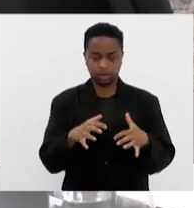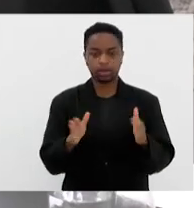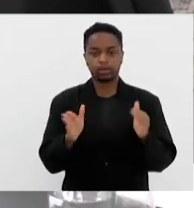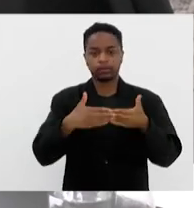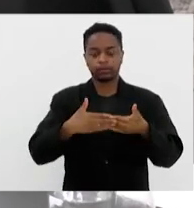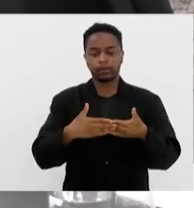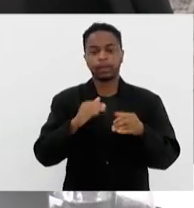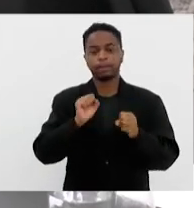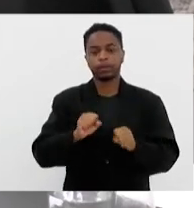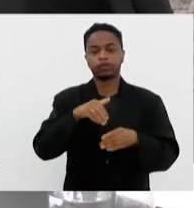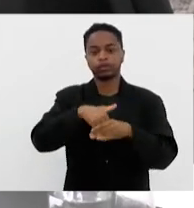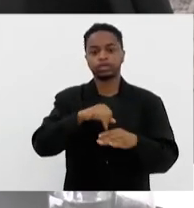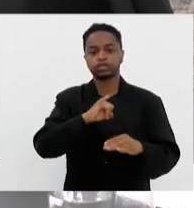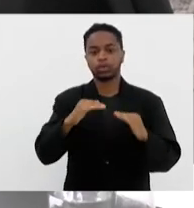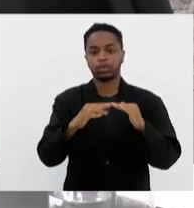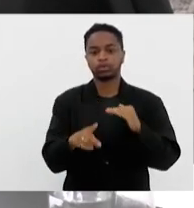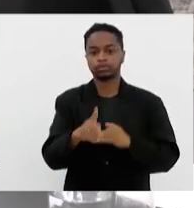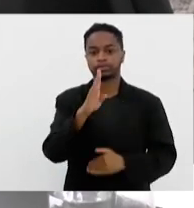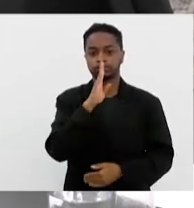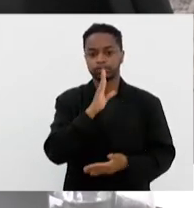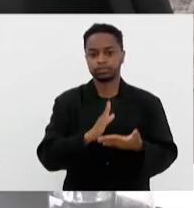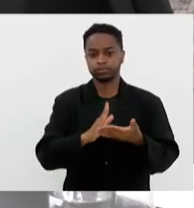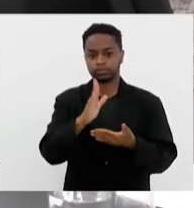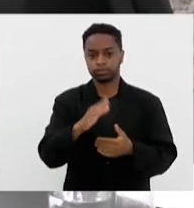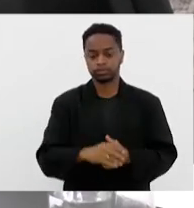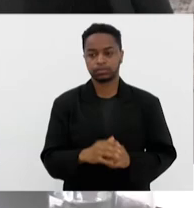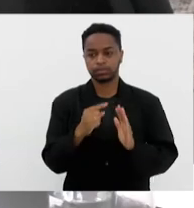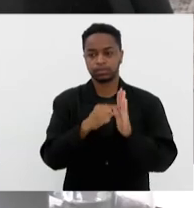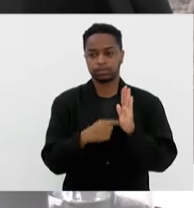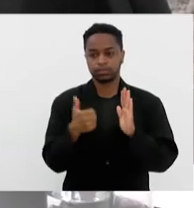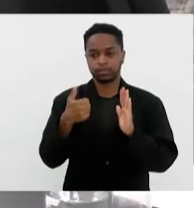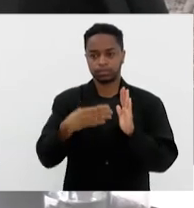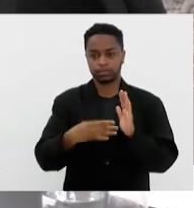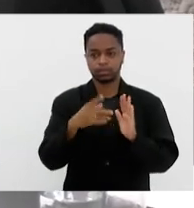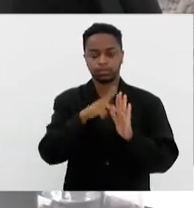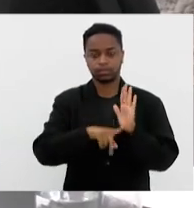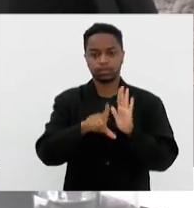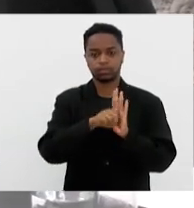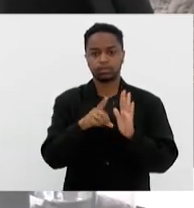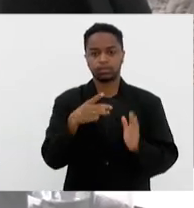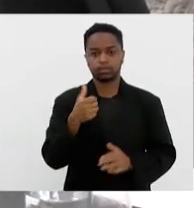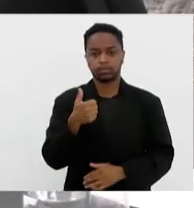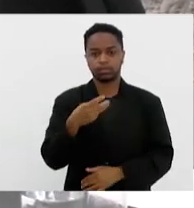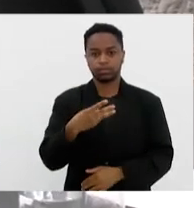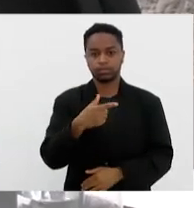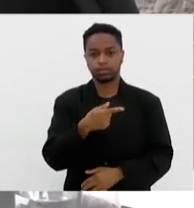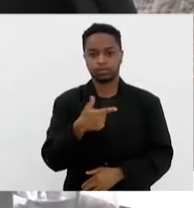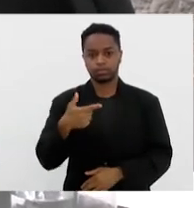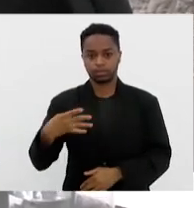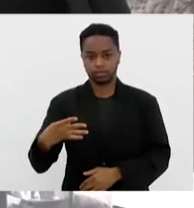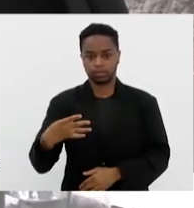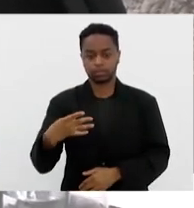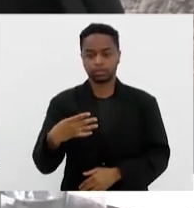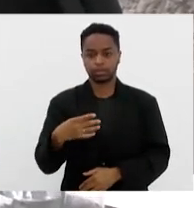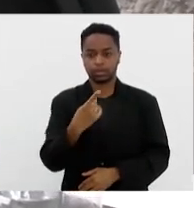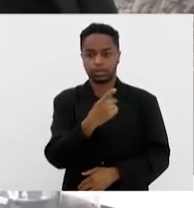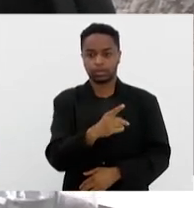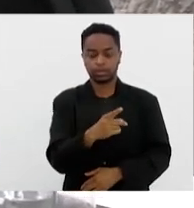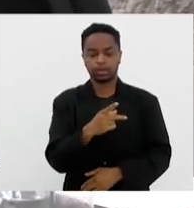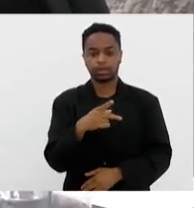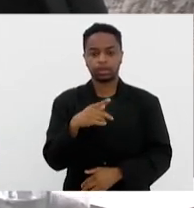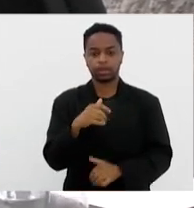Em votação, senhores que aprovam, permaneçam como estão, aprovado, 14 da pauta. Projeto de Lei 374 de 23, de autoria do deputado Sérgio Fernandes, que altera a